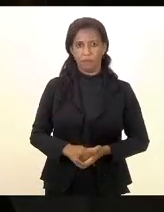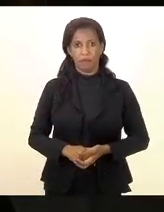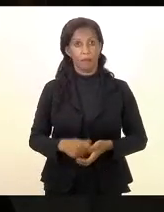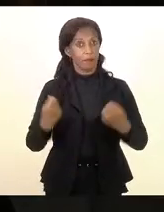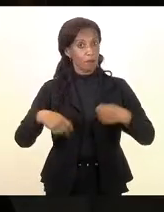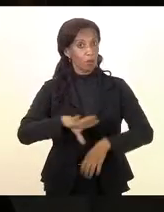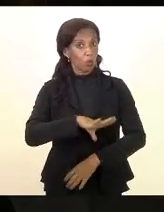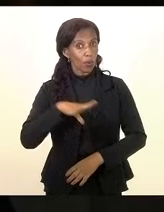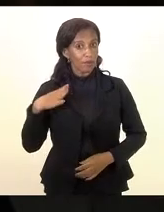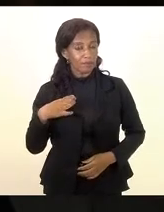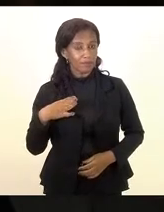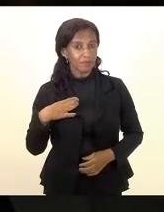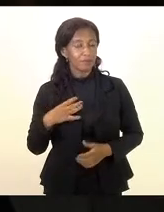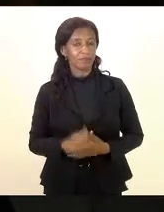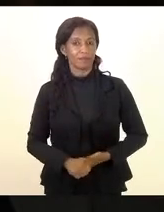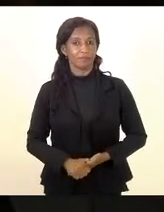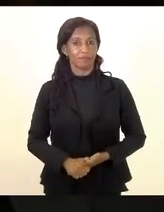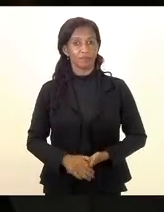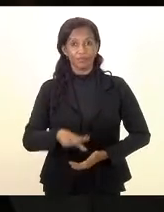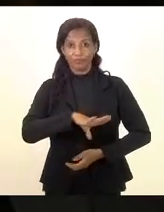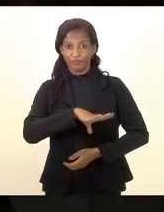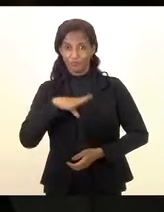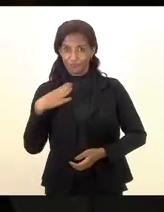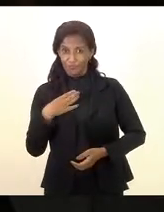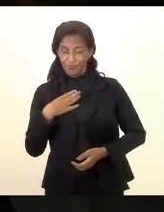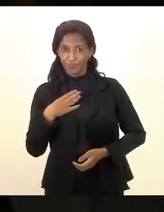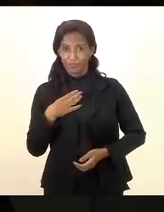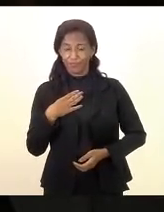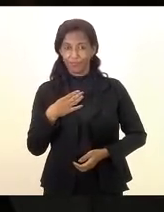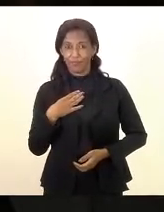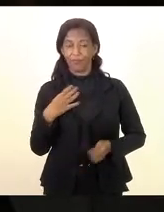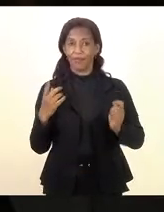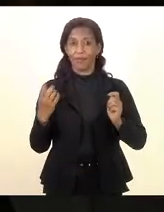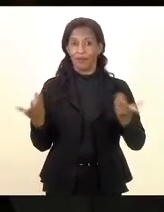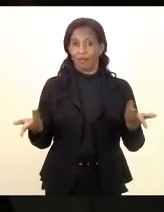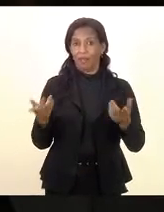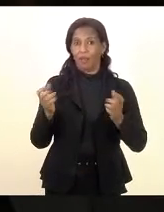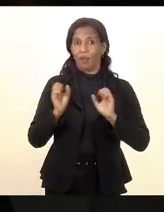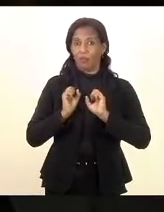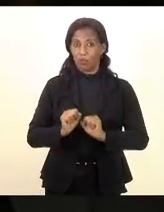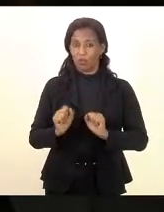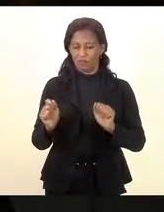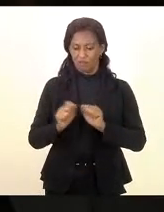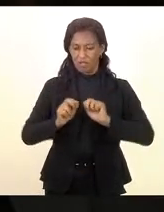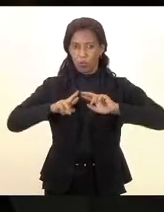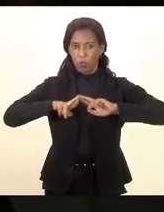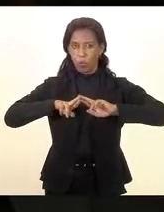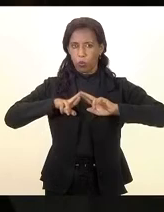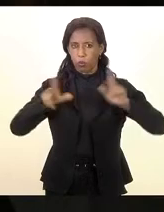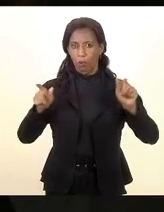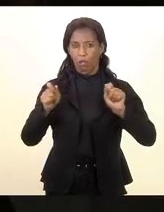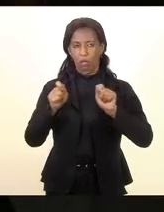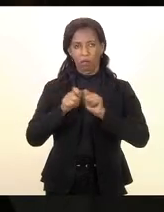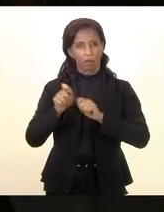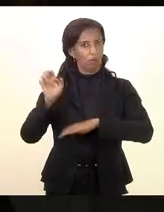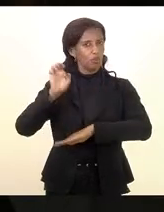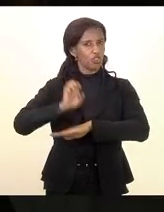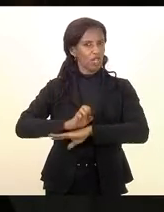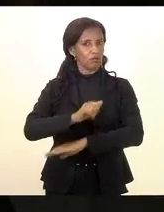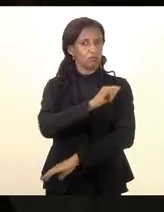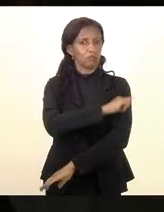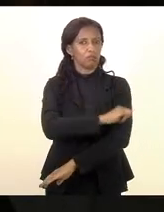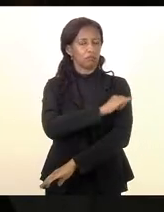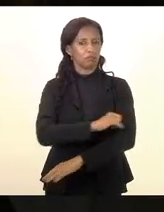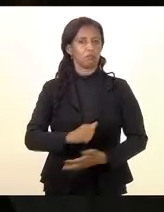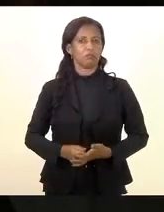coragem coragem para poder fazer a diferença e fazer com que o Estado do Rio de Janeiro